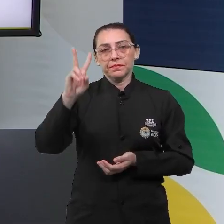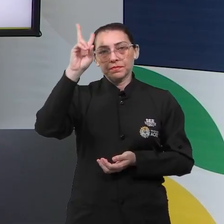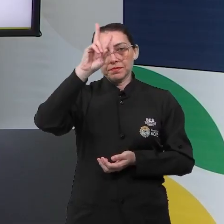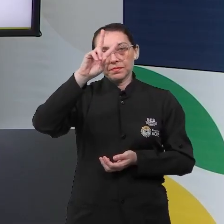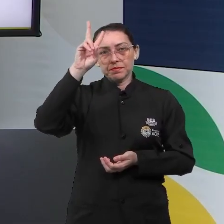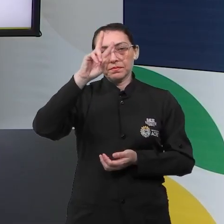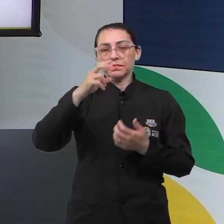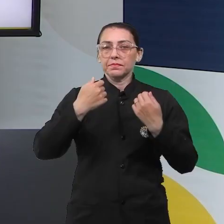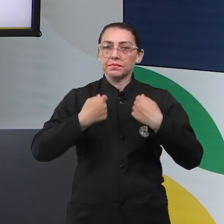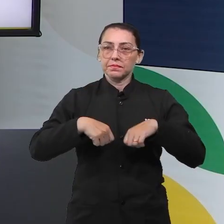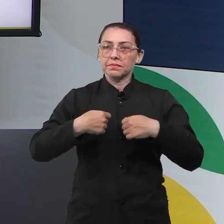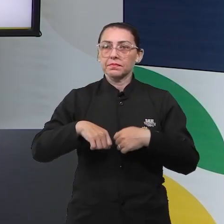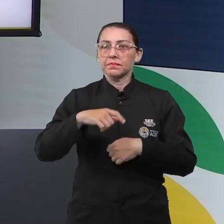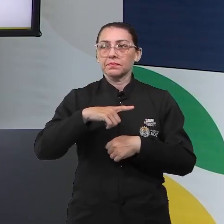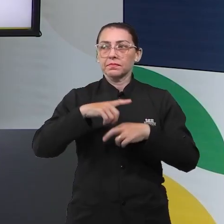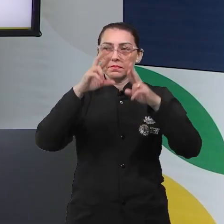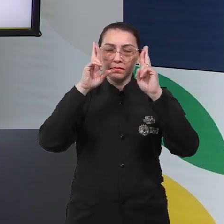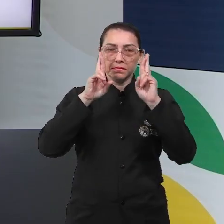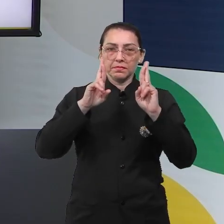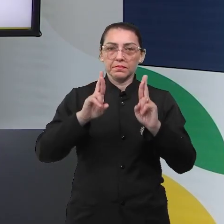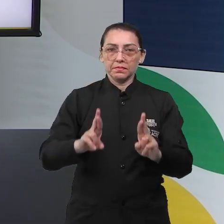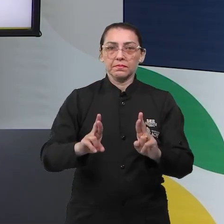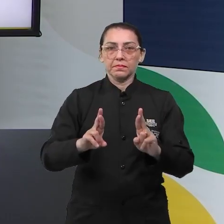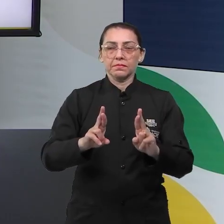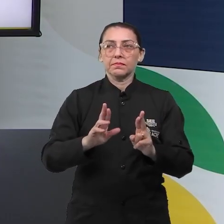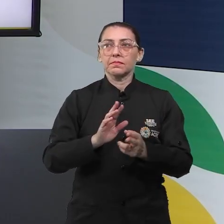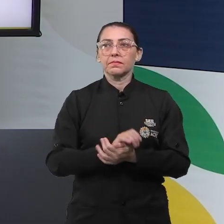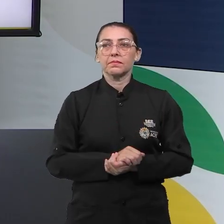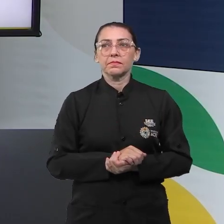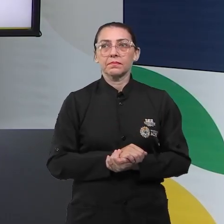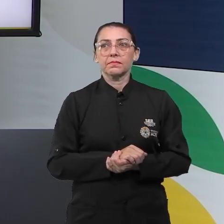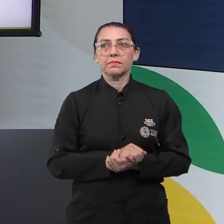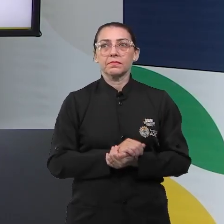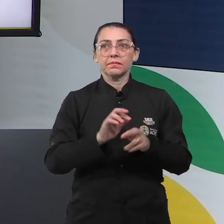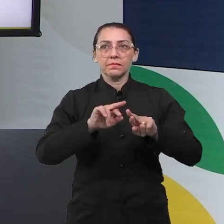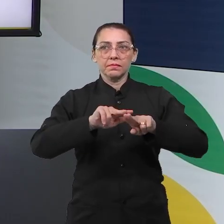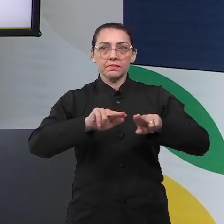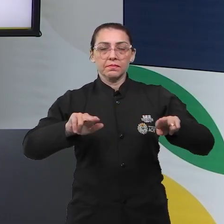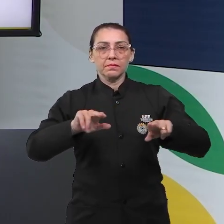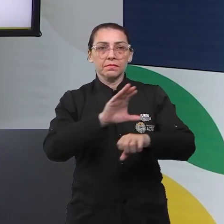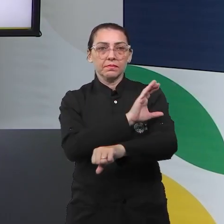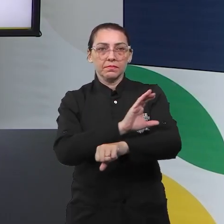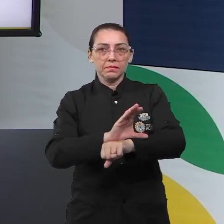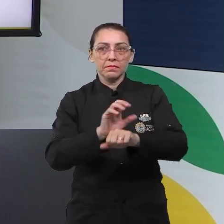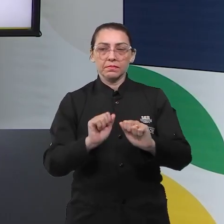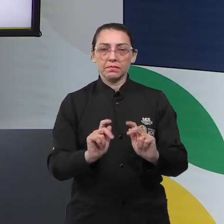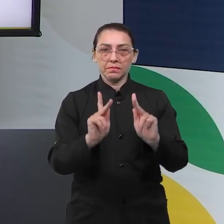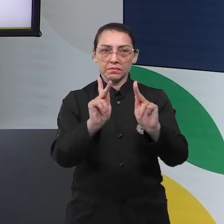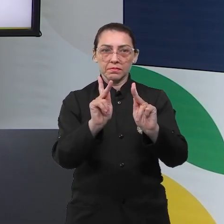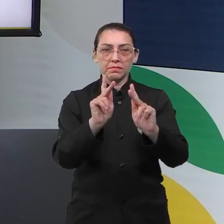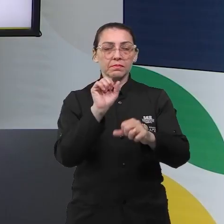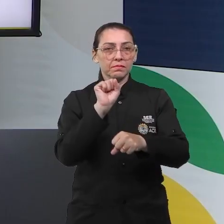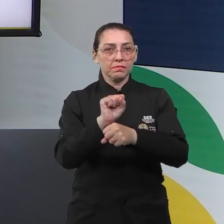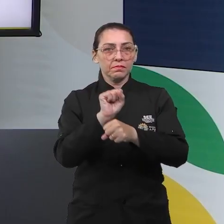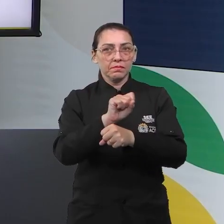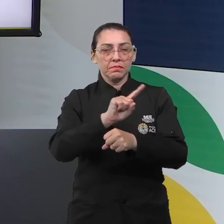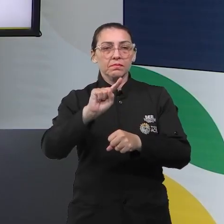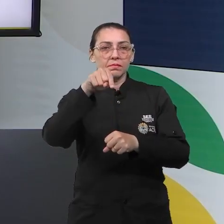que é preciso que haja muito respeito com relação a essa diversidade cultural. Ok, pessoal?